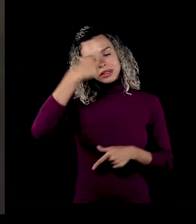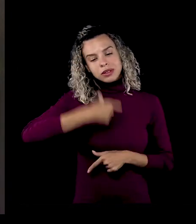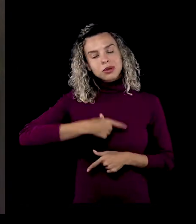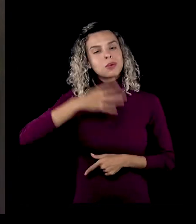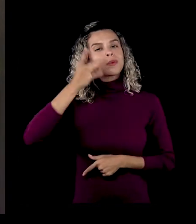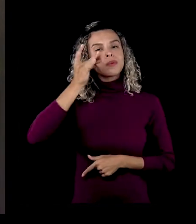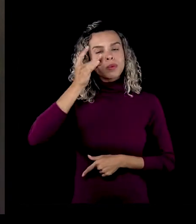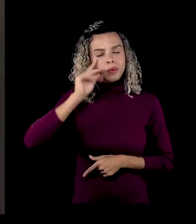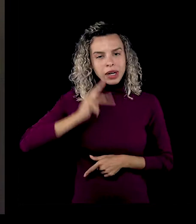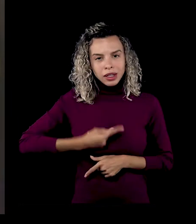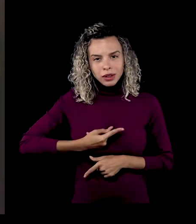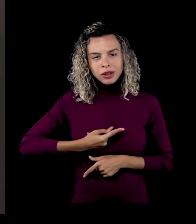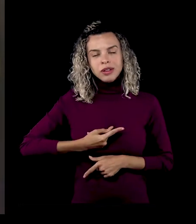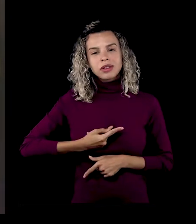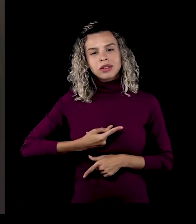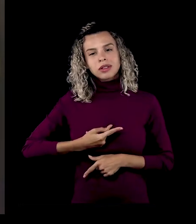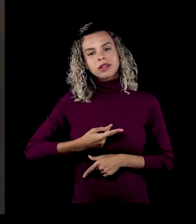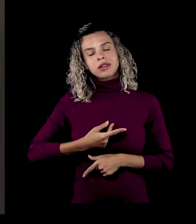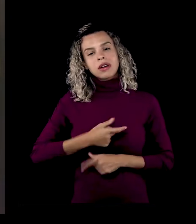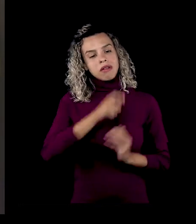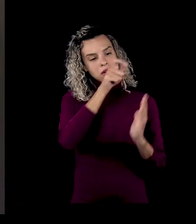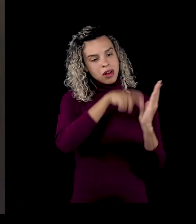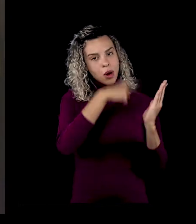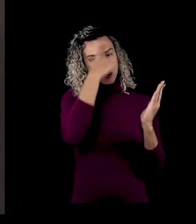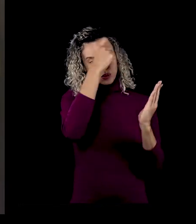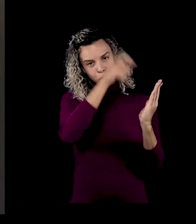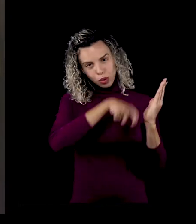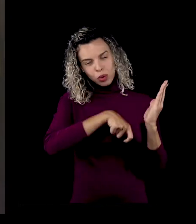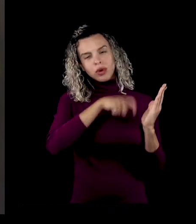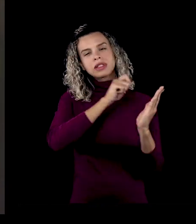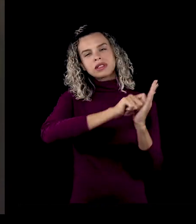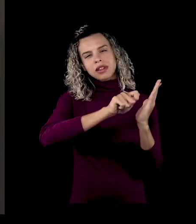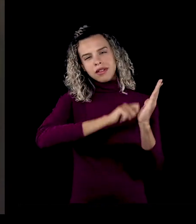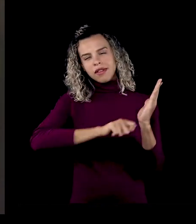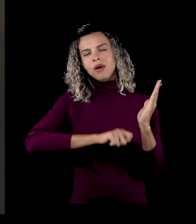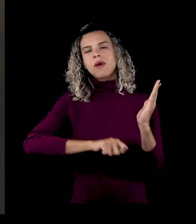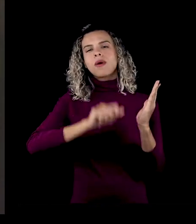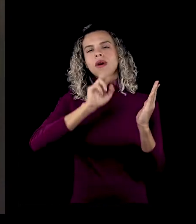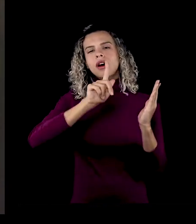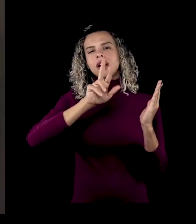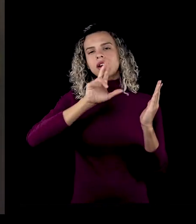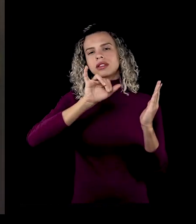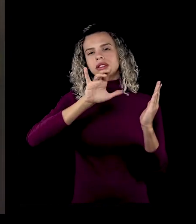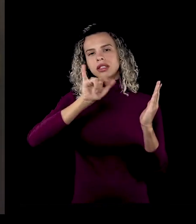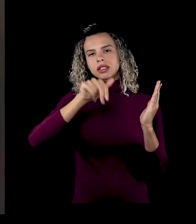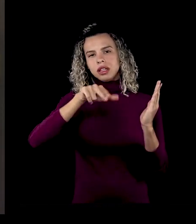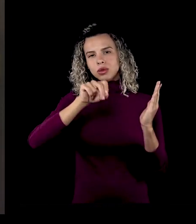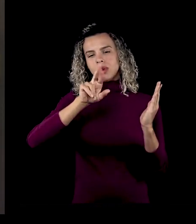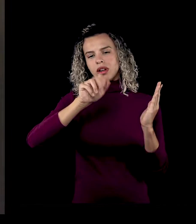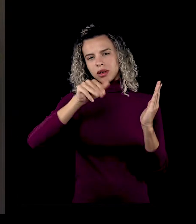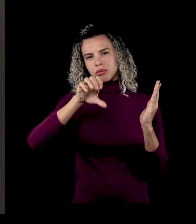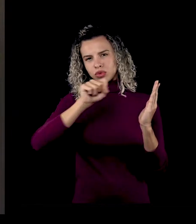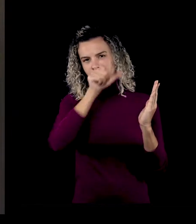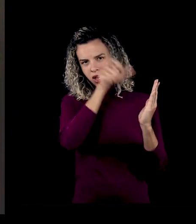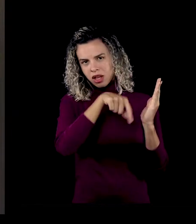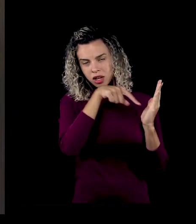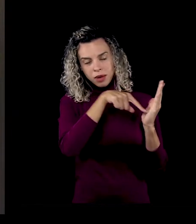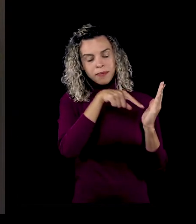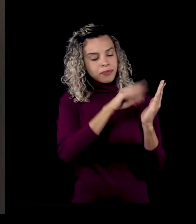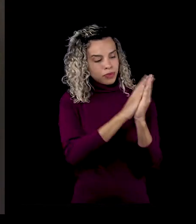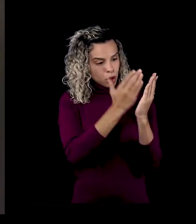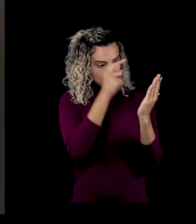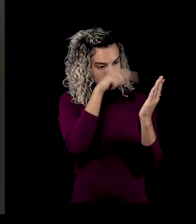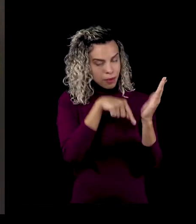humano, mesmo diante de um autor, o primeiro que eu li, o romancista Graciliano Ramos. Mesmo diante do